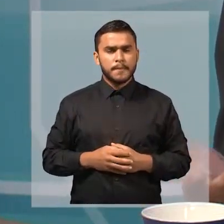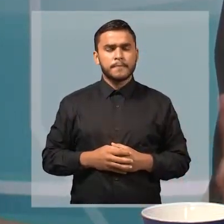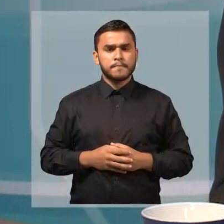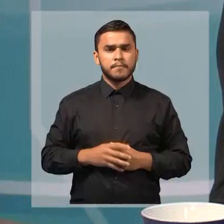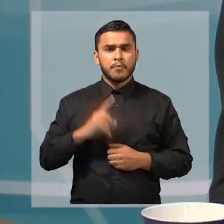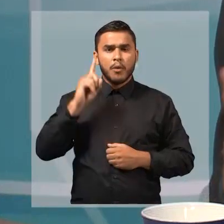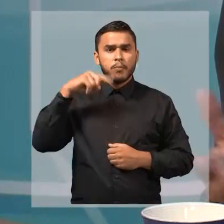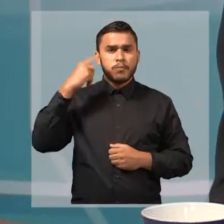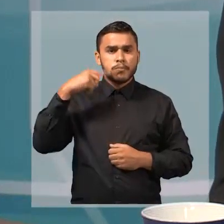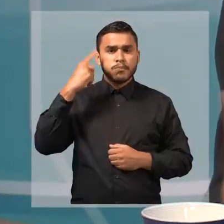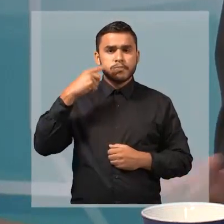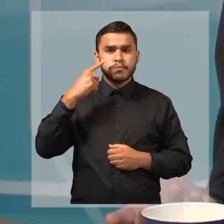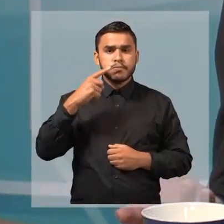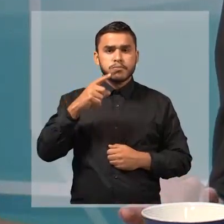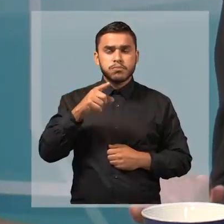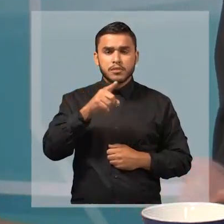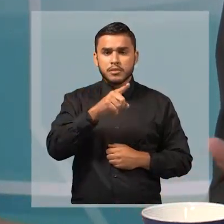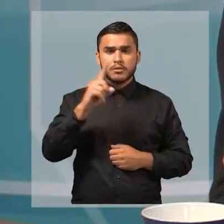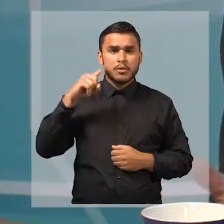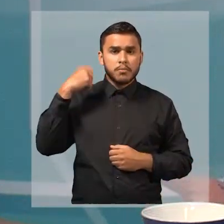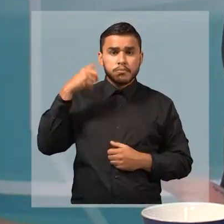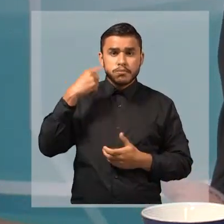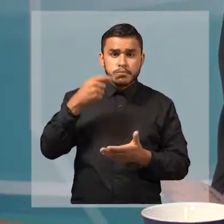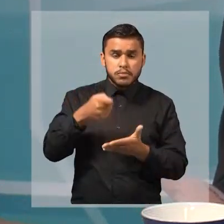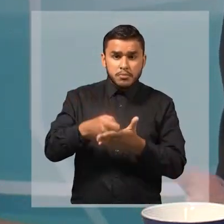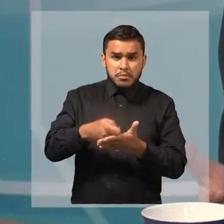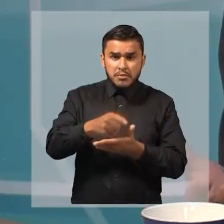o feminino, vocês que são juiz,